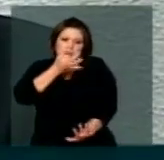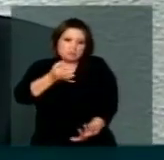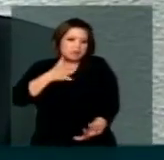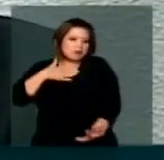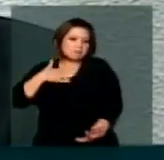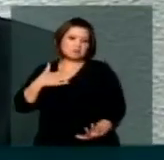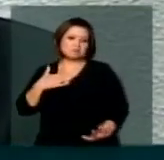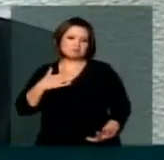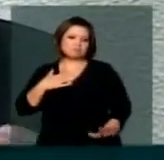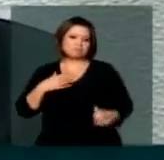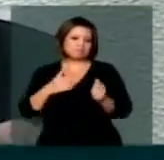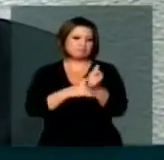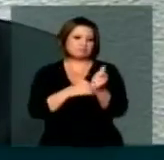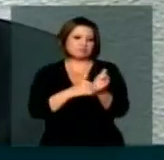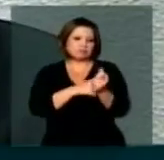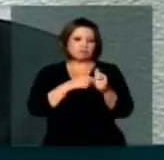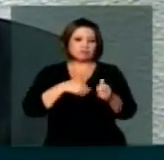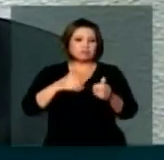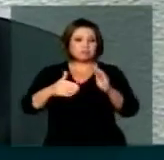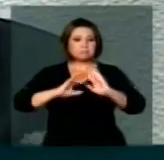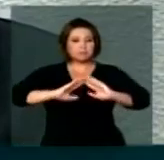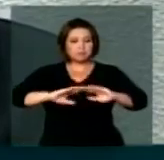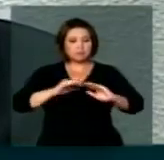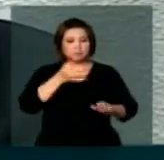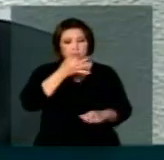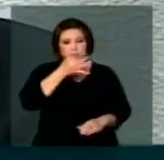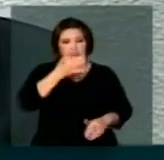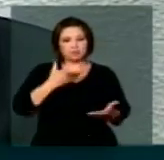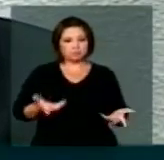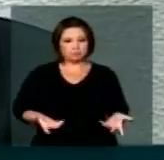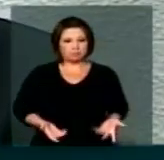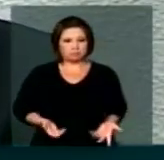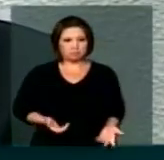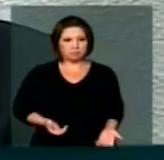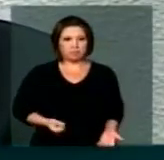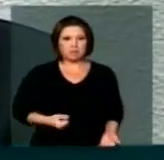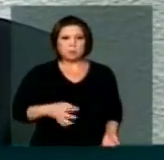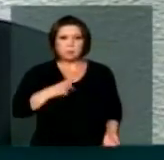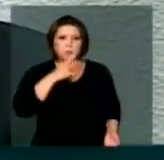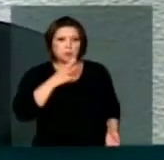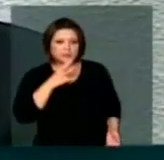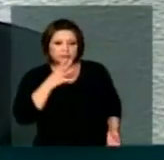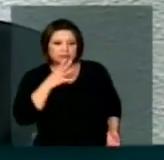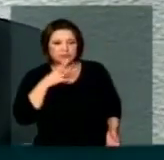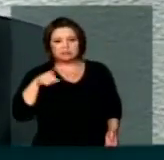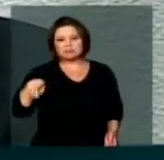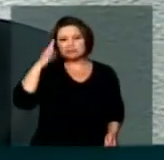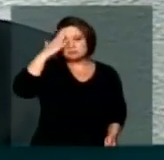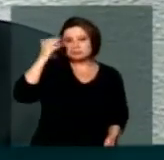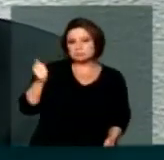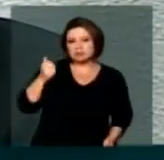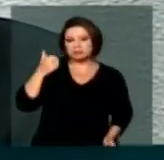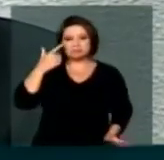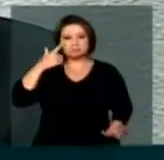coisa subjetiva. O senhor não está me pedindo informações, o senhor está me pedindo opinião. Se eu conhecia, se ela sabia...